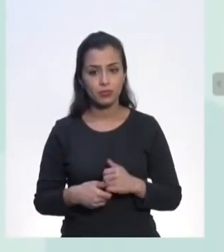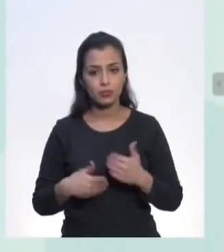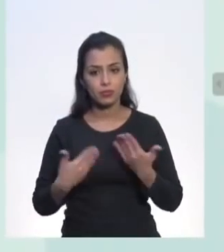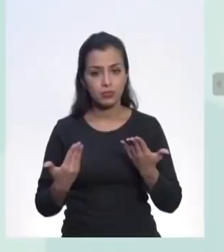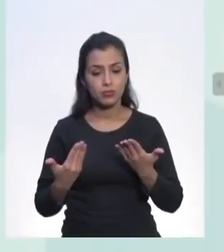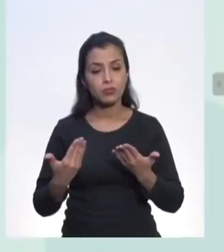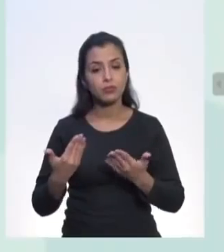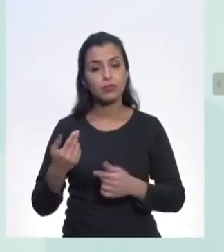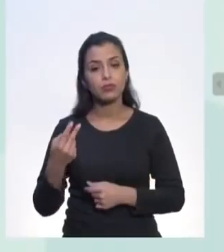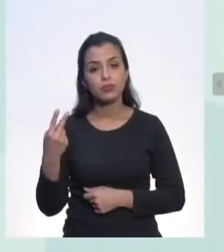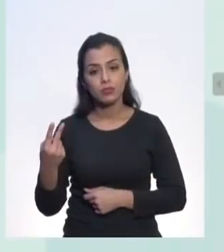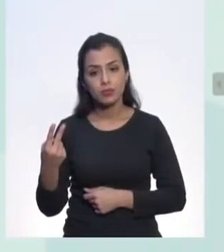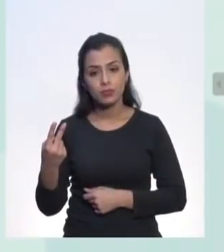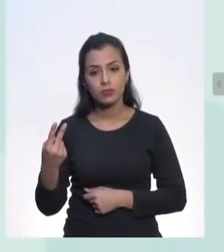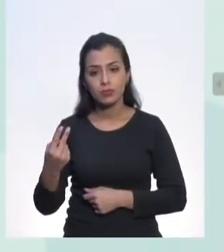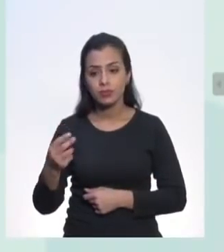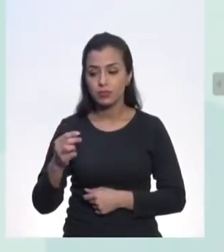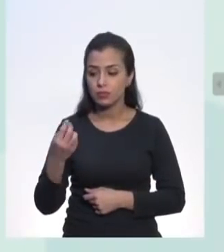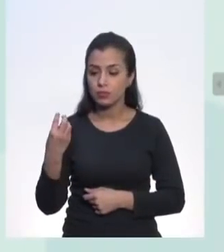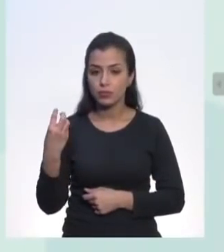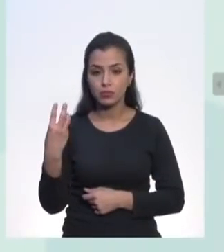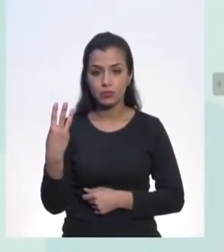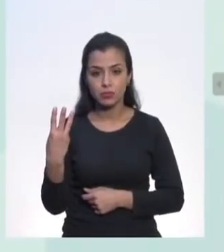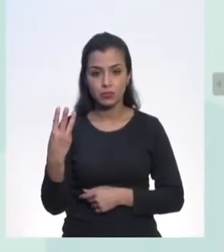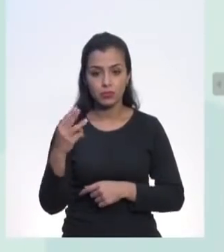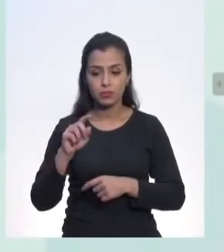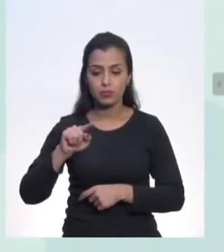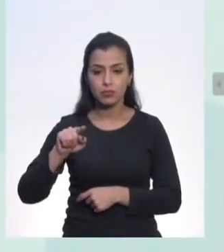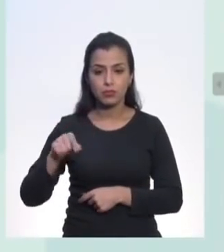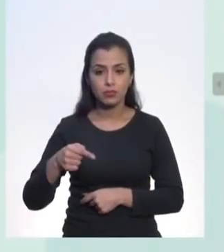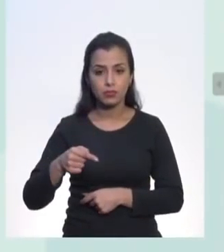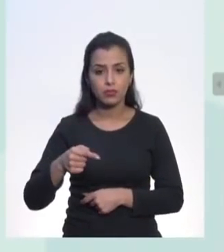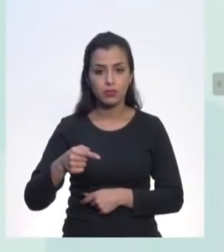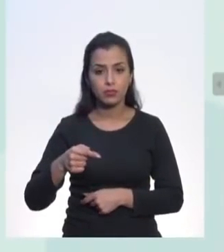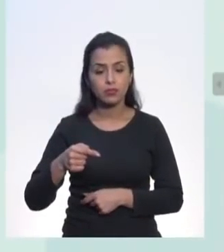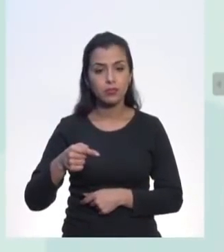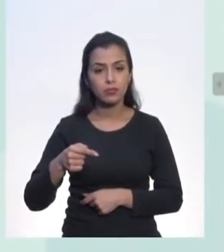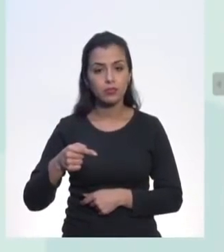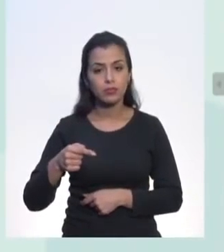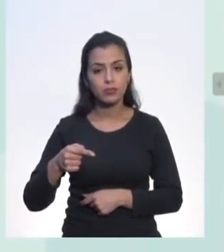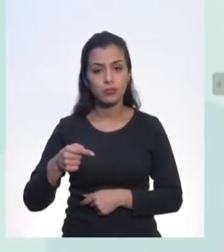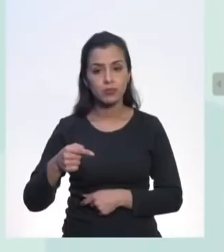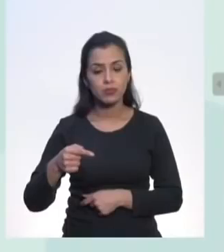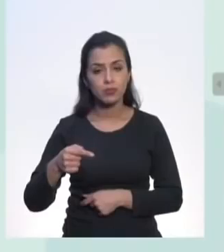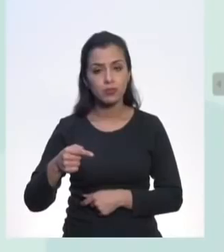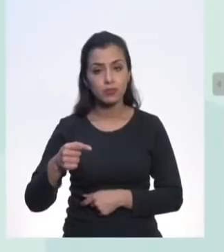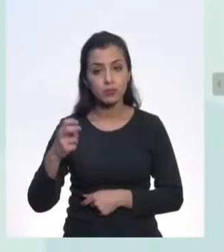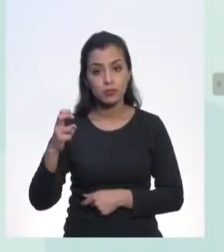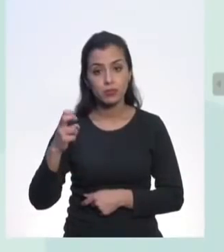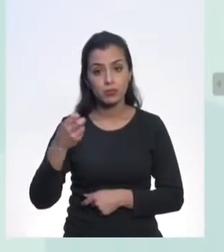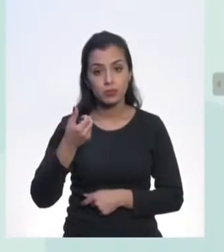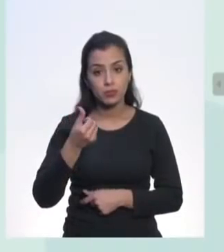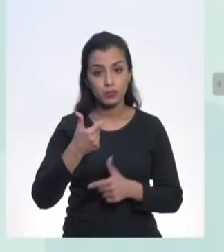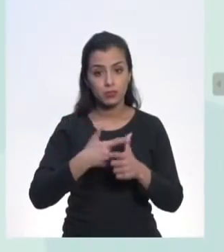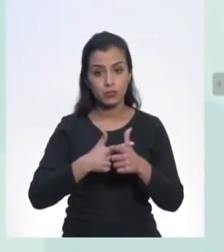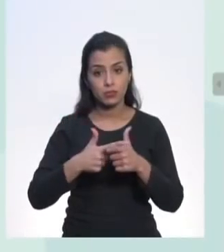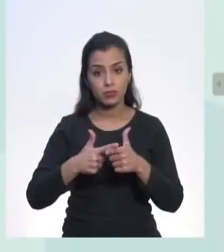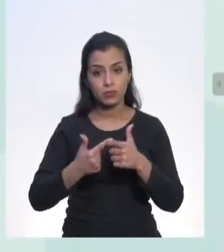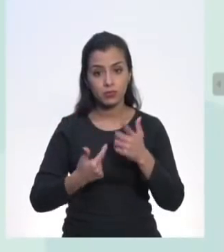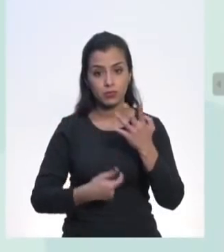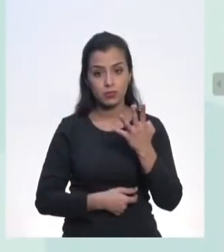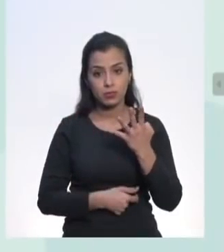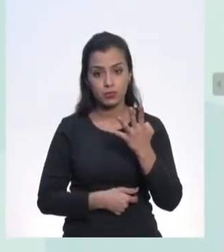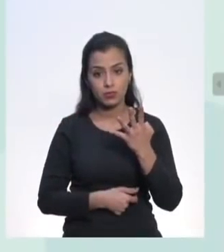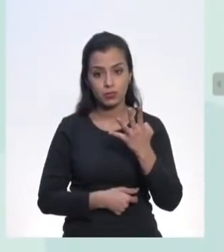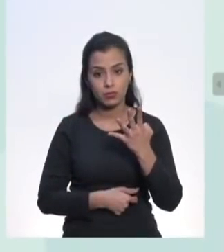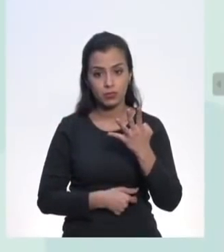6 dividido por 2, 3. Menos com menos mais, 56 dividido por 4, 20. Não,